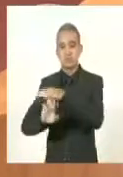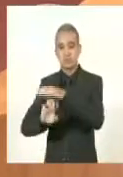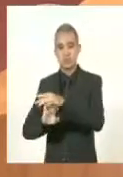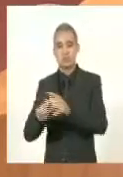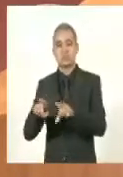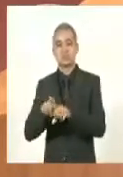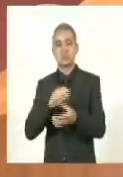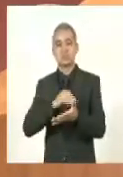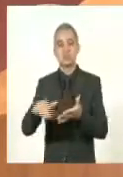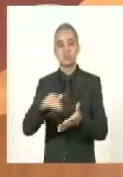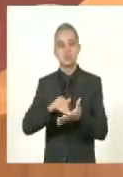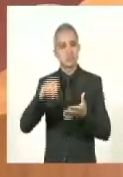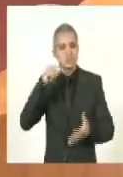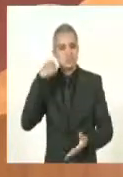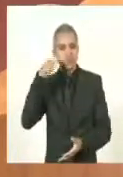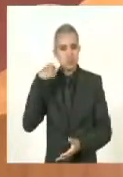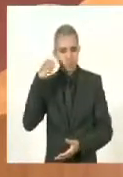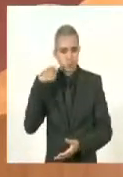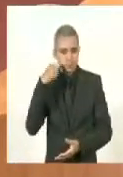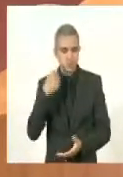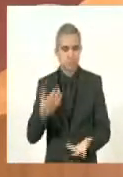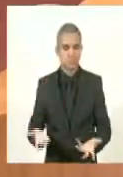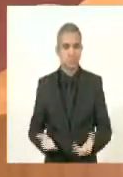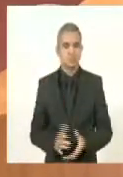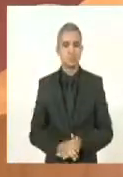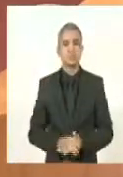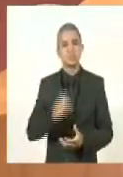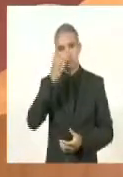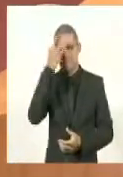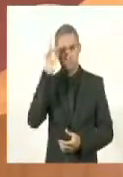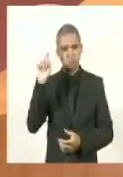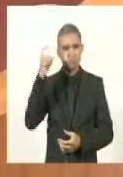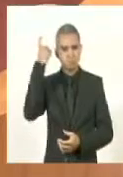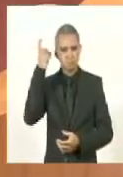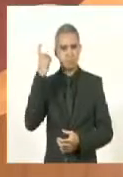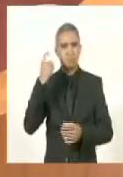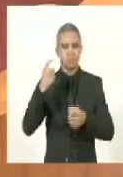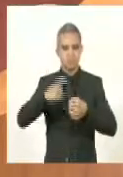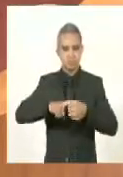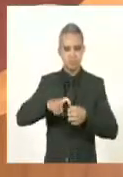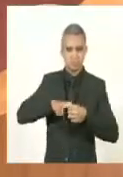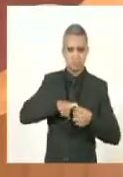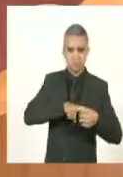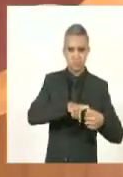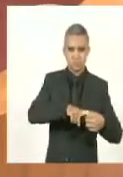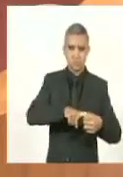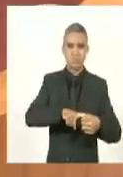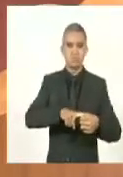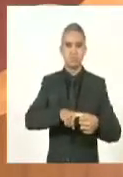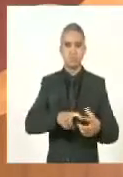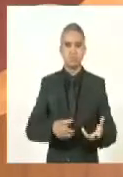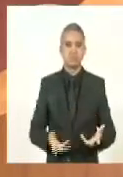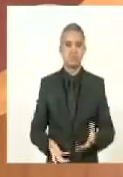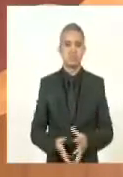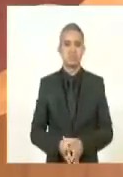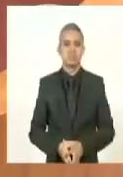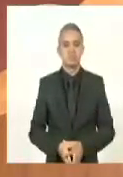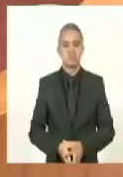de aliados, mas não só aliados, mas ex-sócios de hoje funcionários do governo. Muito